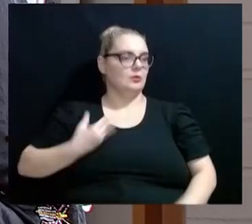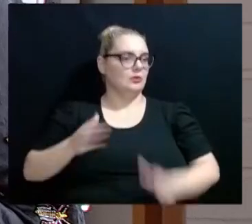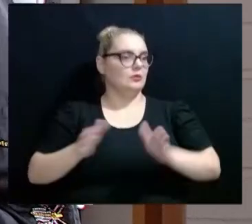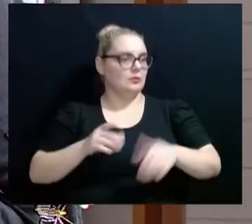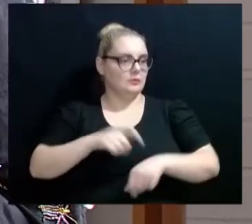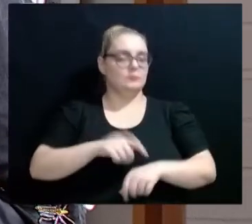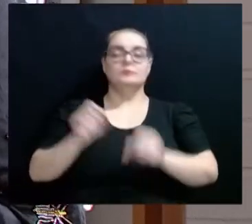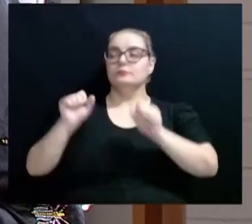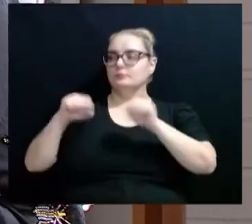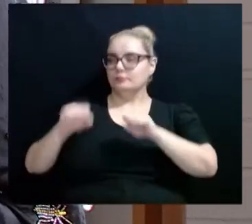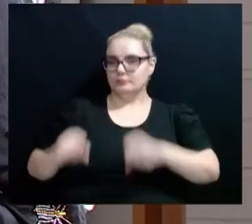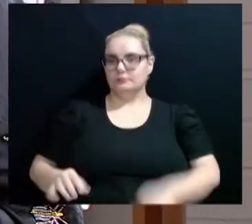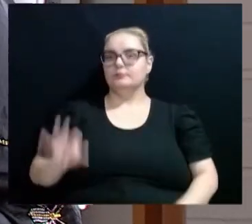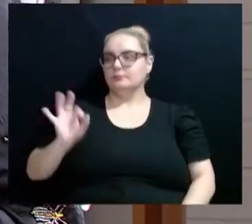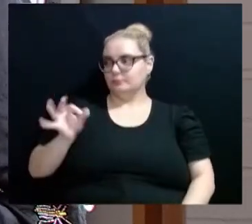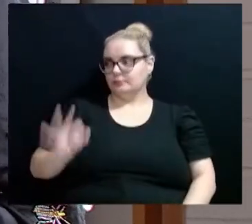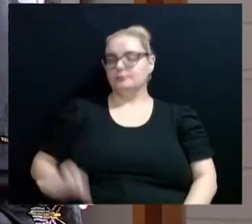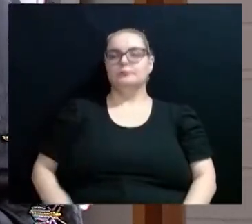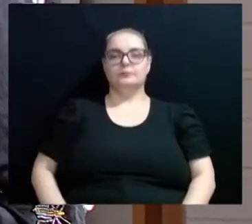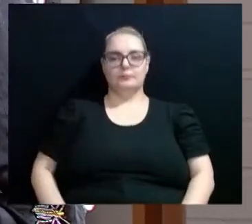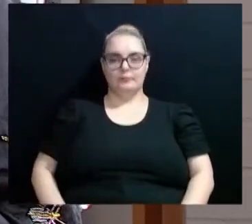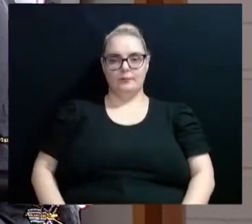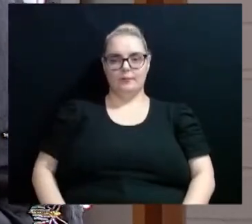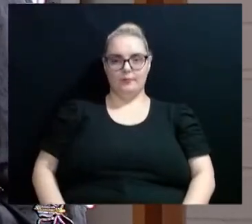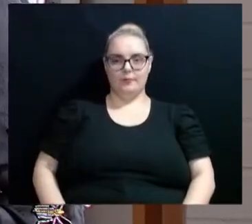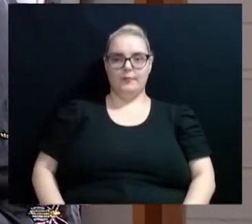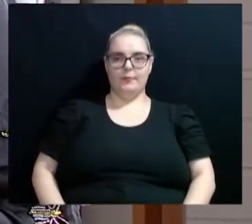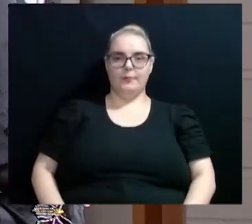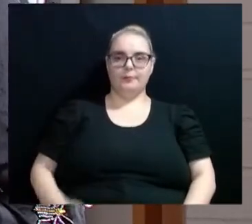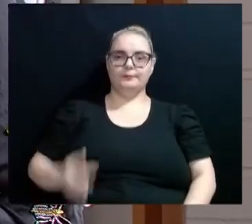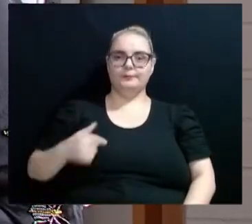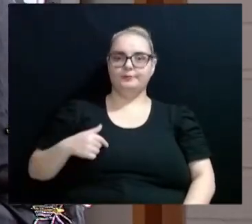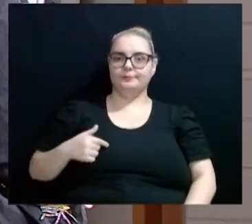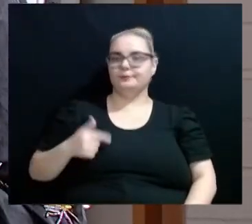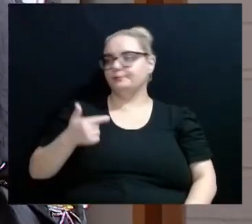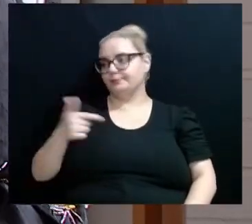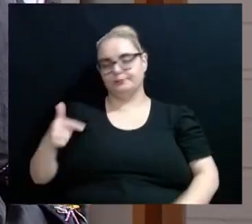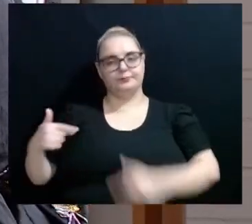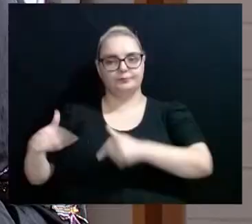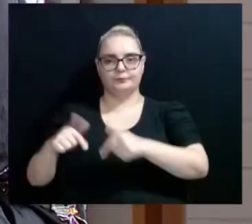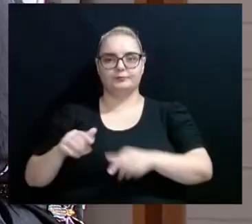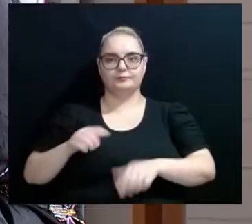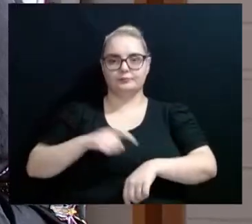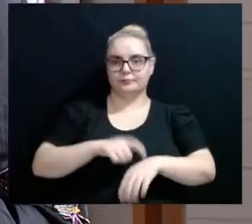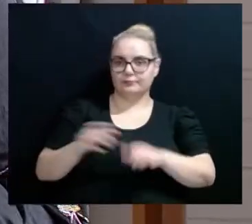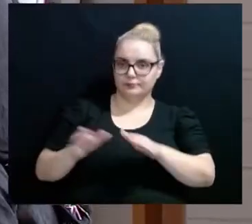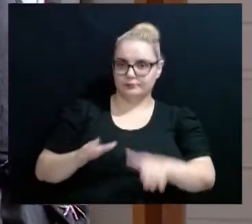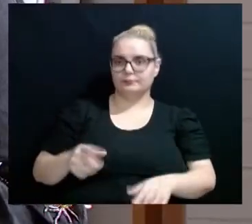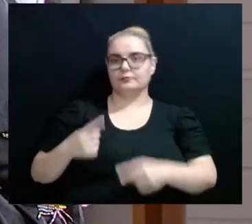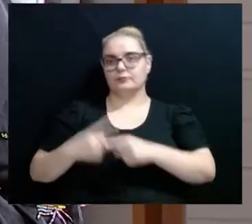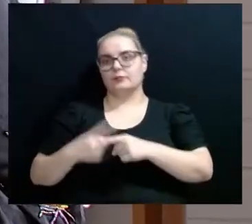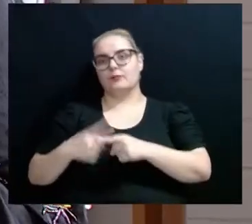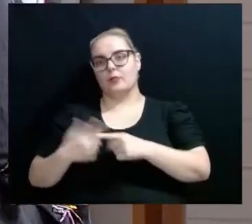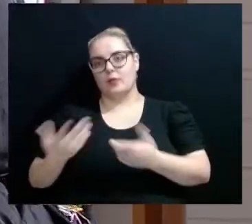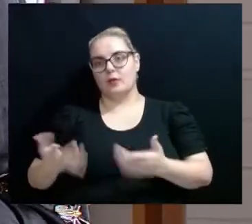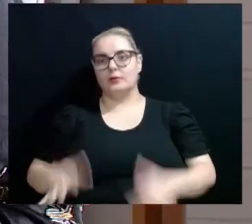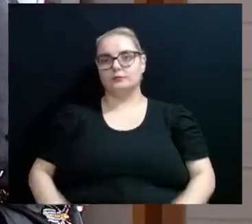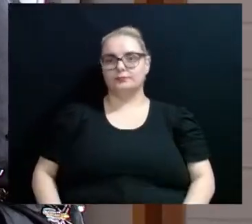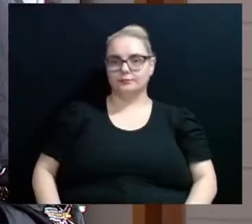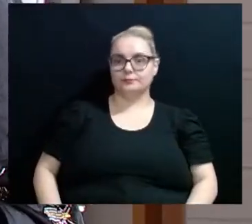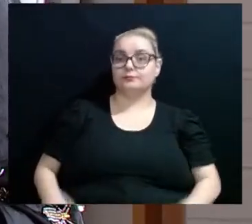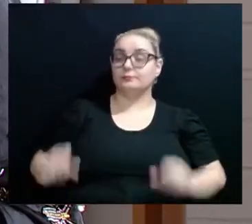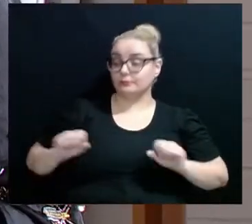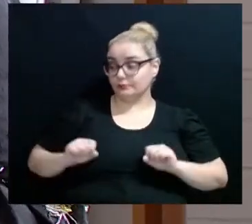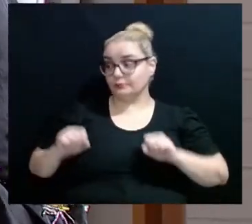para sobreviver um período? Sim, chegou. Exatamente. Então, eu fiquei sem trabalhar um tempo porque